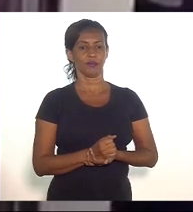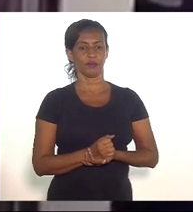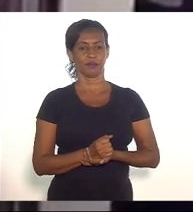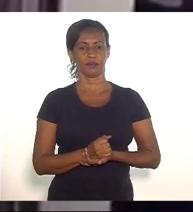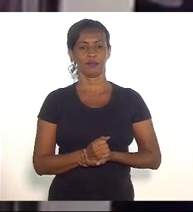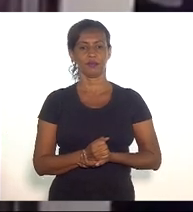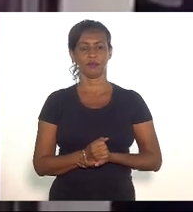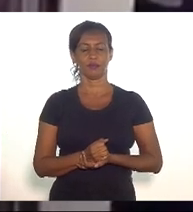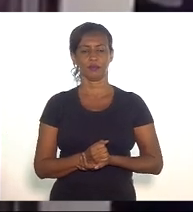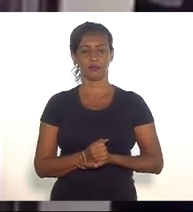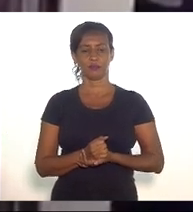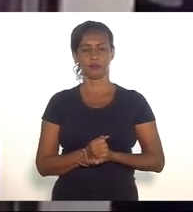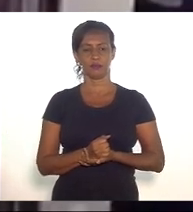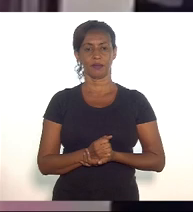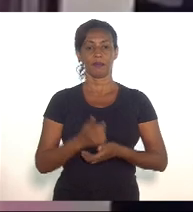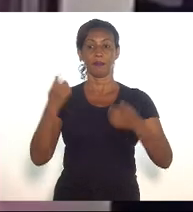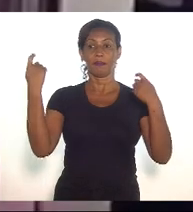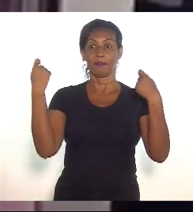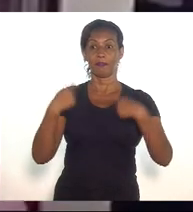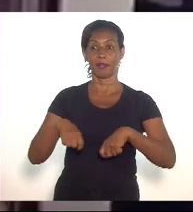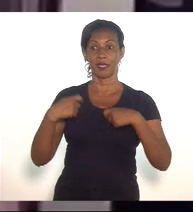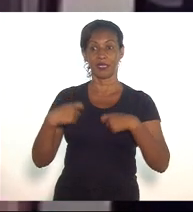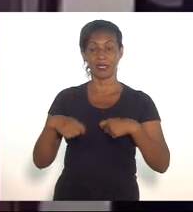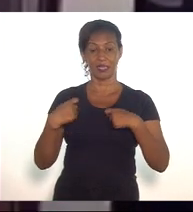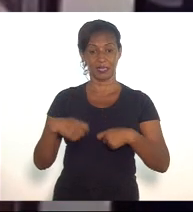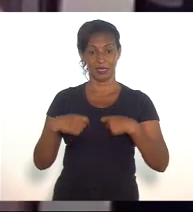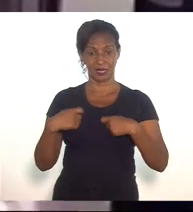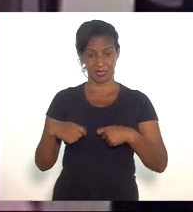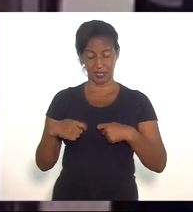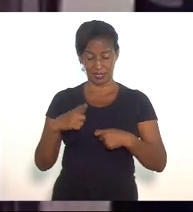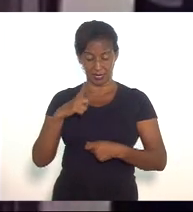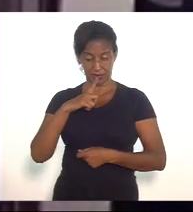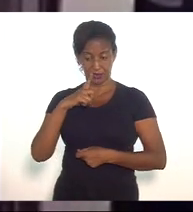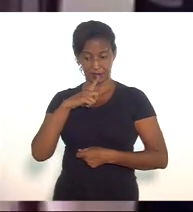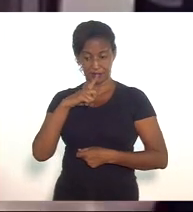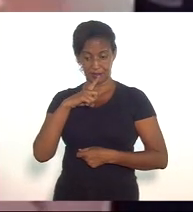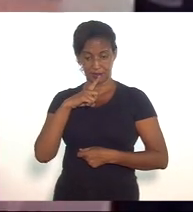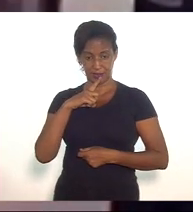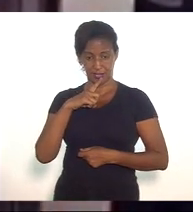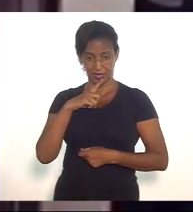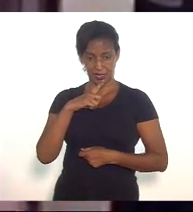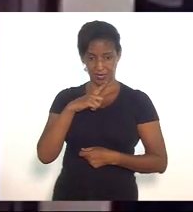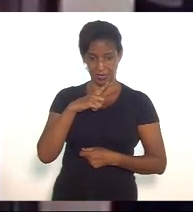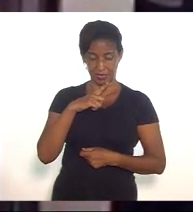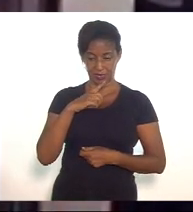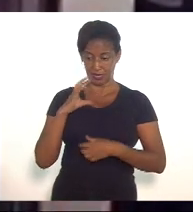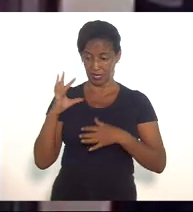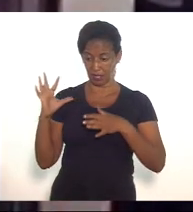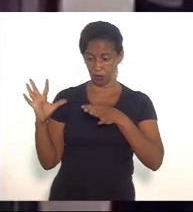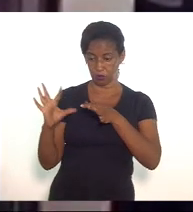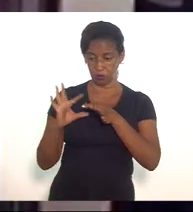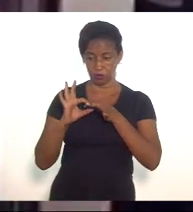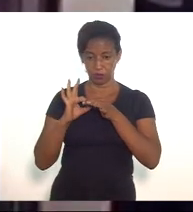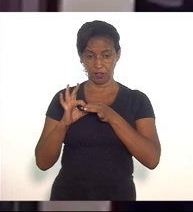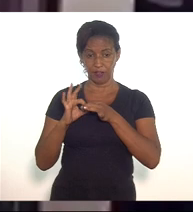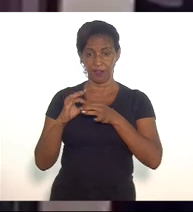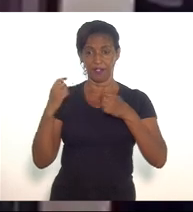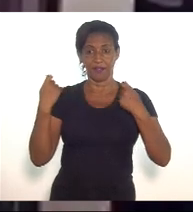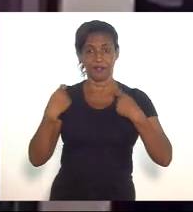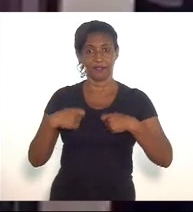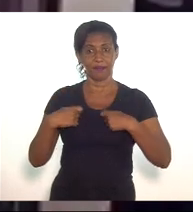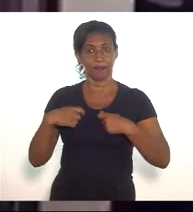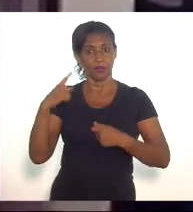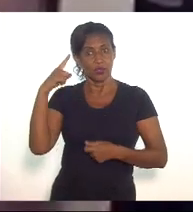para... Porque tem que ter essa oitiva ou oitivas. Sem essas oitivas, fica